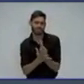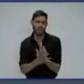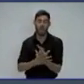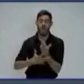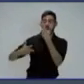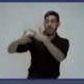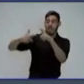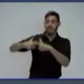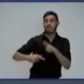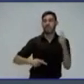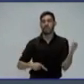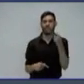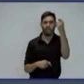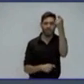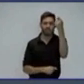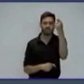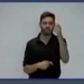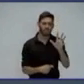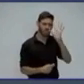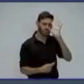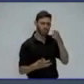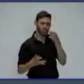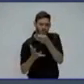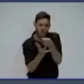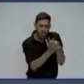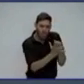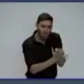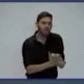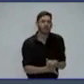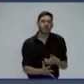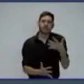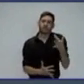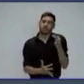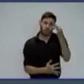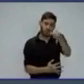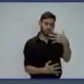problemas graves, soluções que cobram um preço alto no futuro.